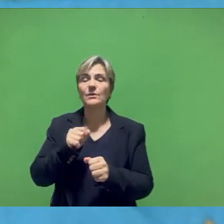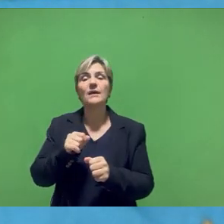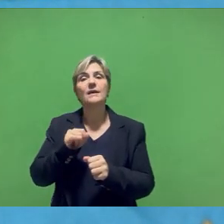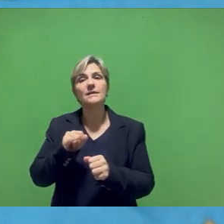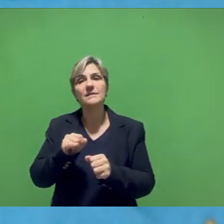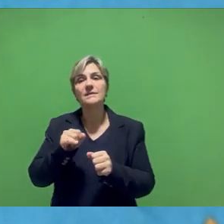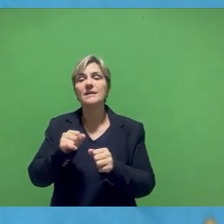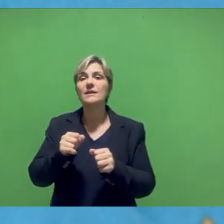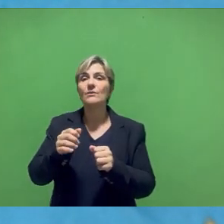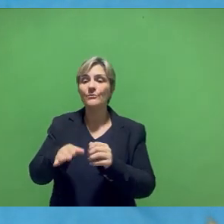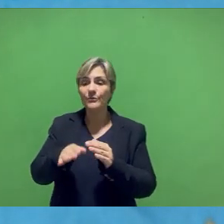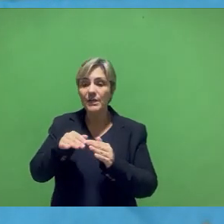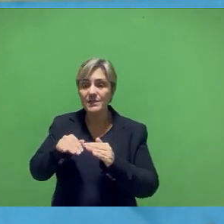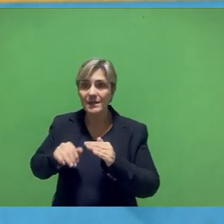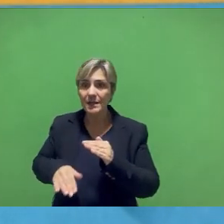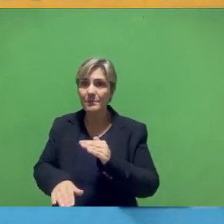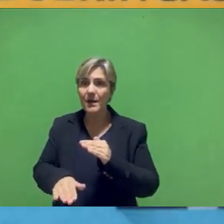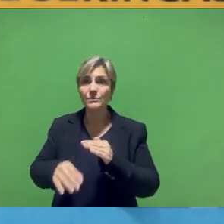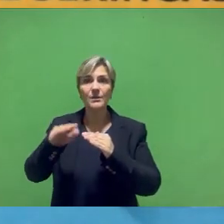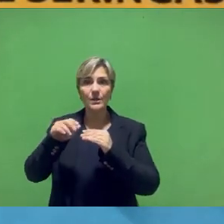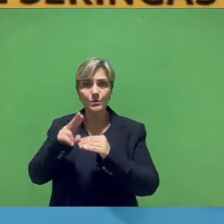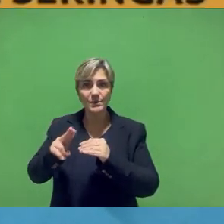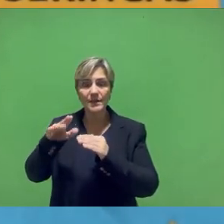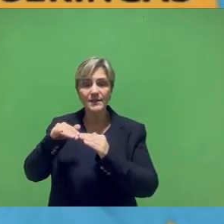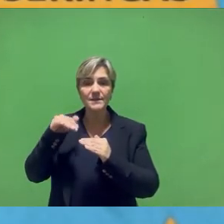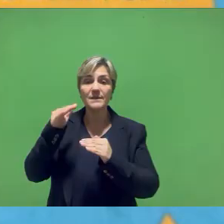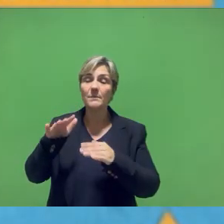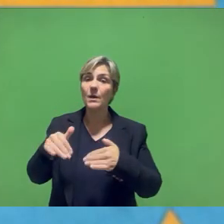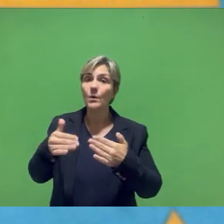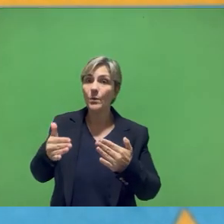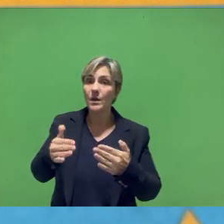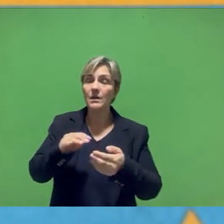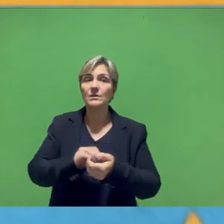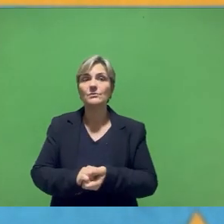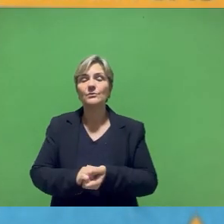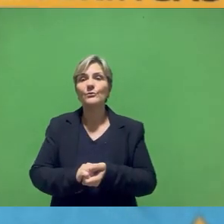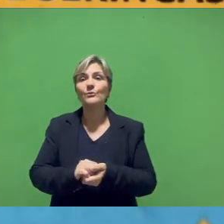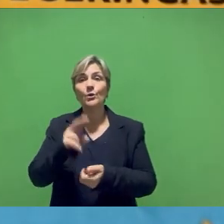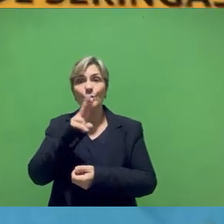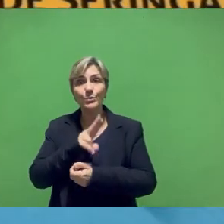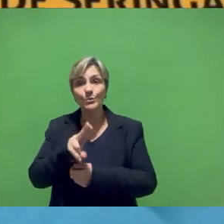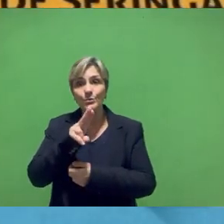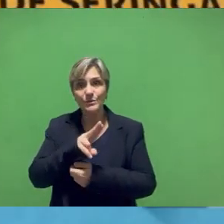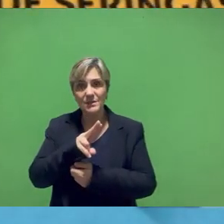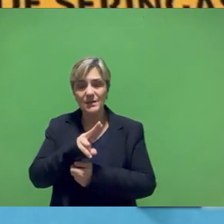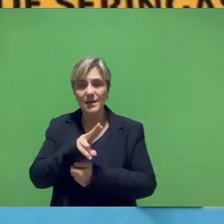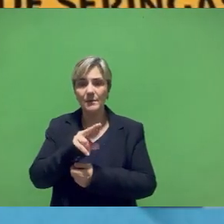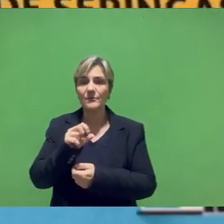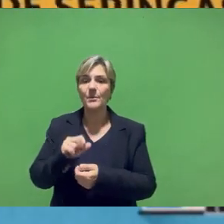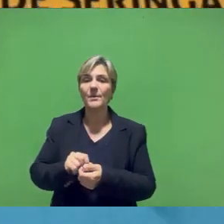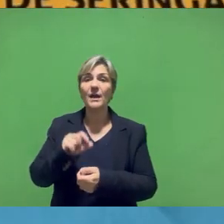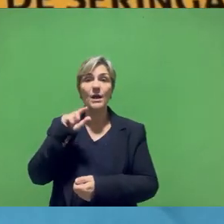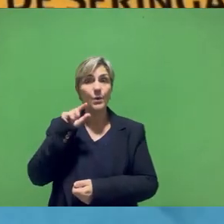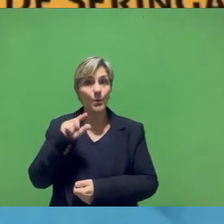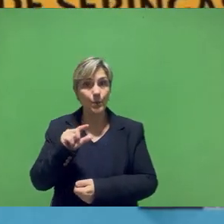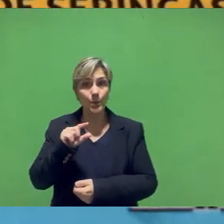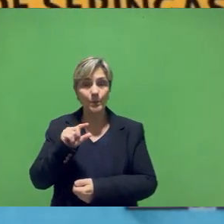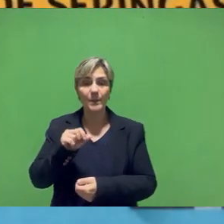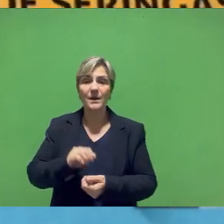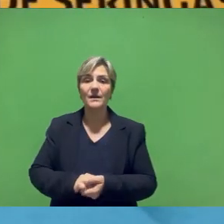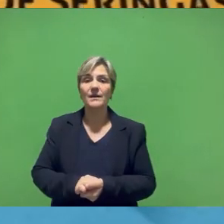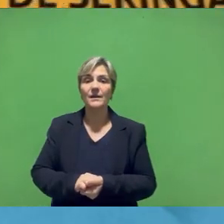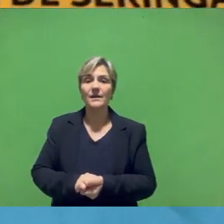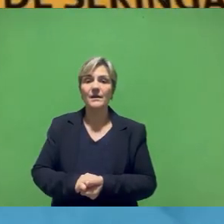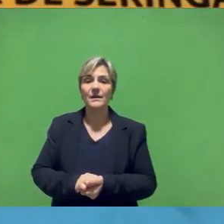usar em cima, ao contrário, tá? Bom, quando for tirar para utilizar, vai usar uma seringa,